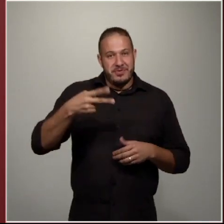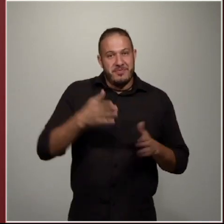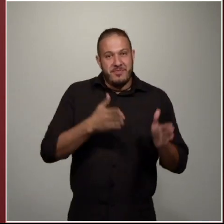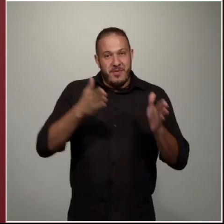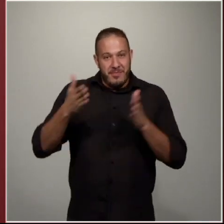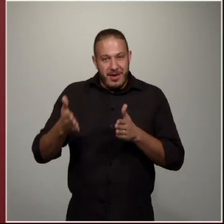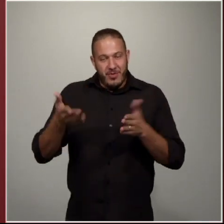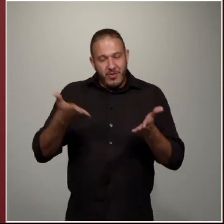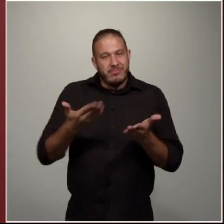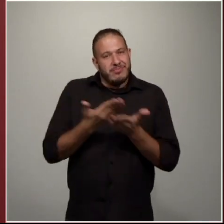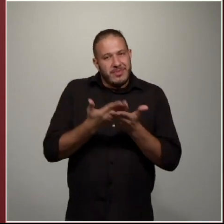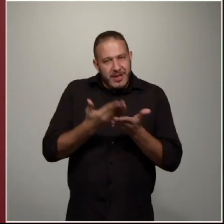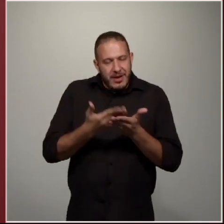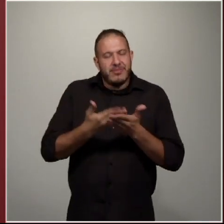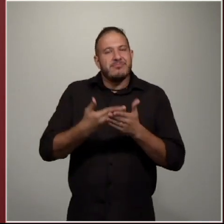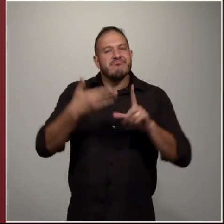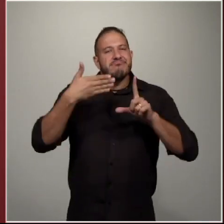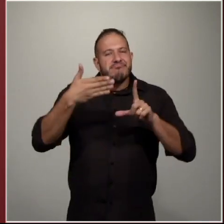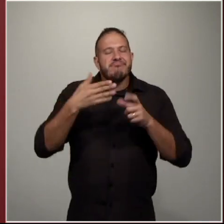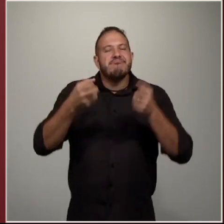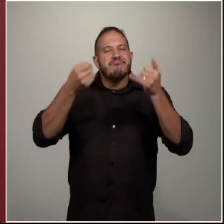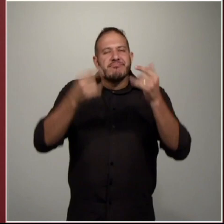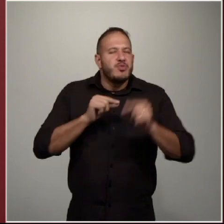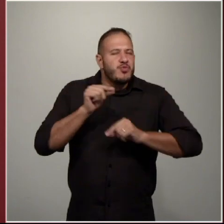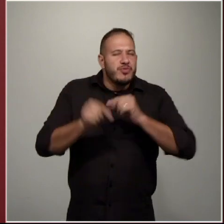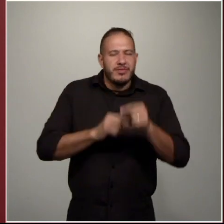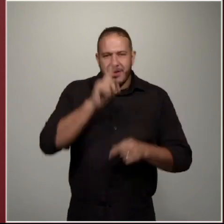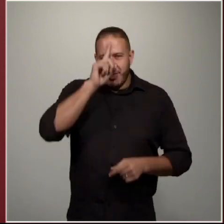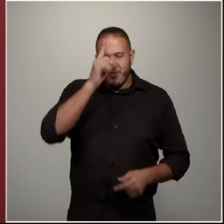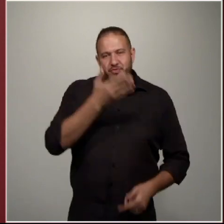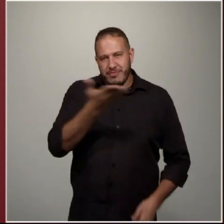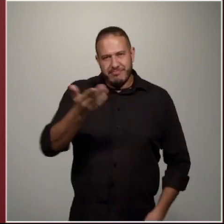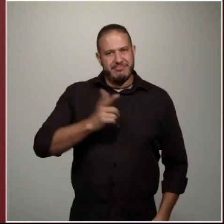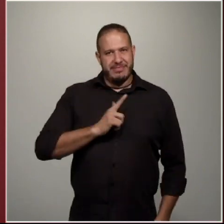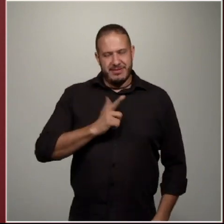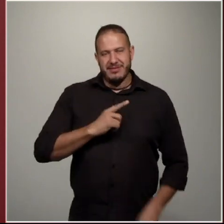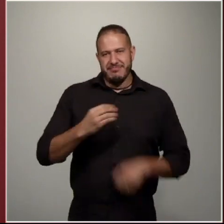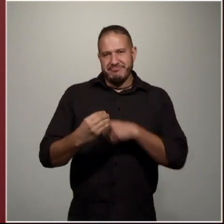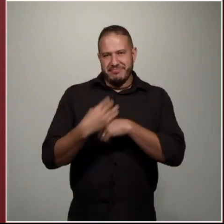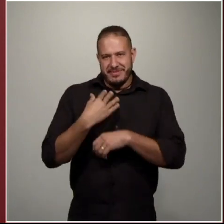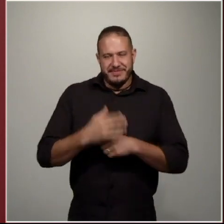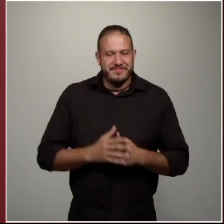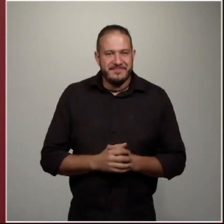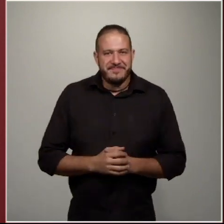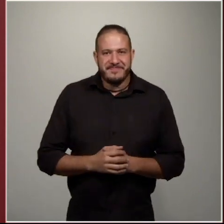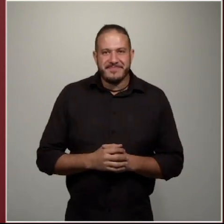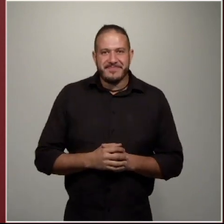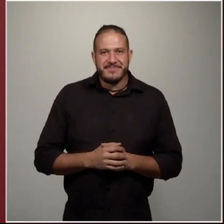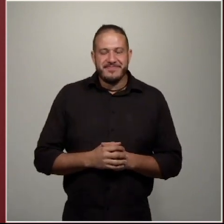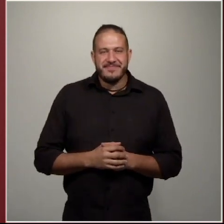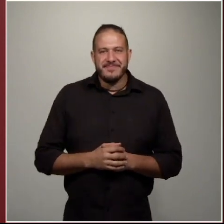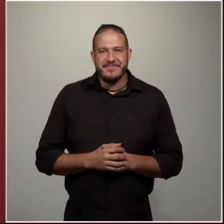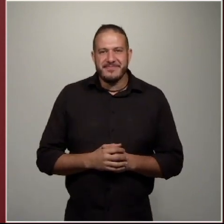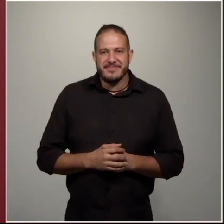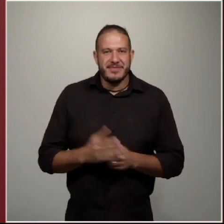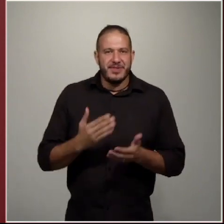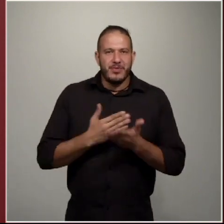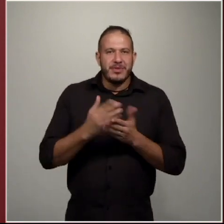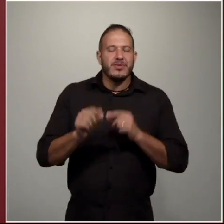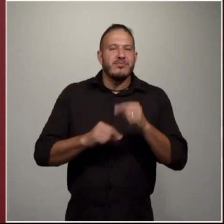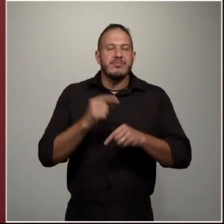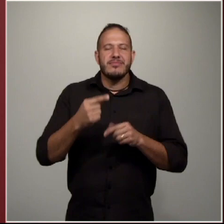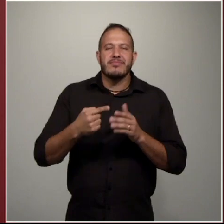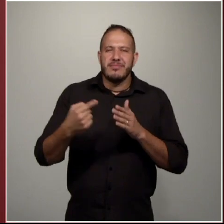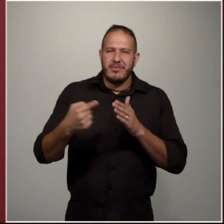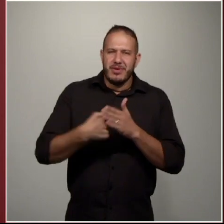pra gente tratar um pouco então das dúvidas que vocês estão enviando acho que vou começar que pôr uma flor uma pergunta que eu